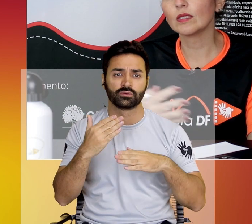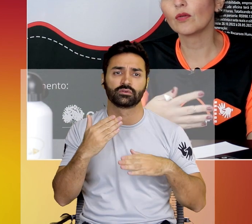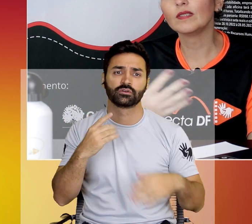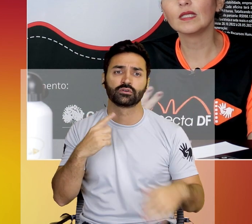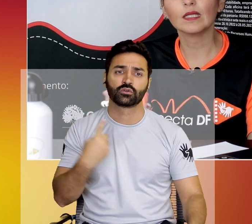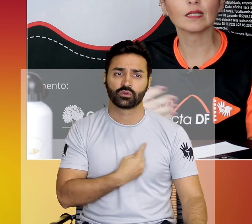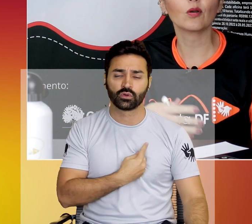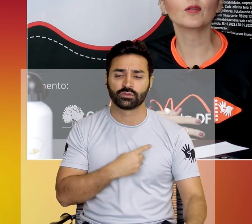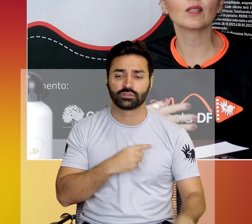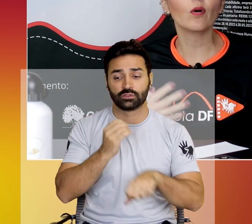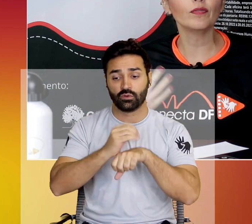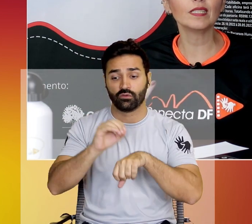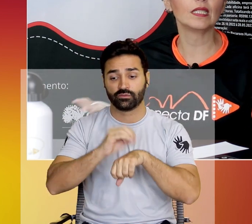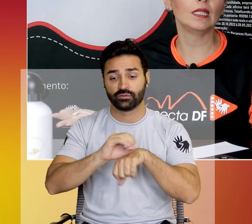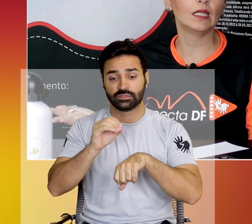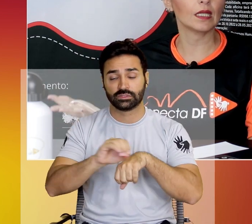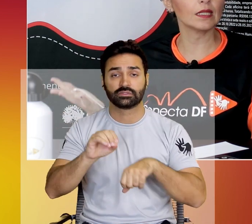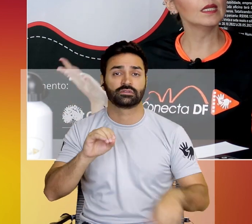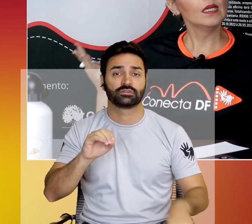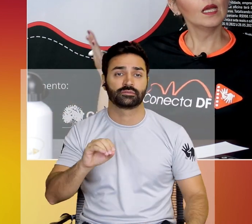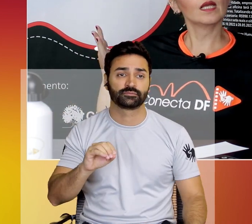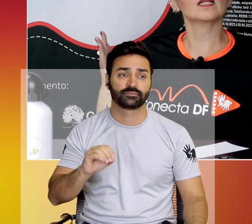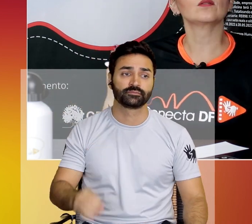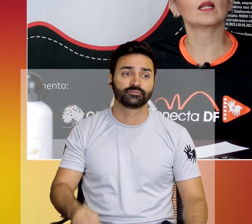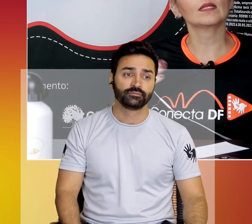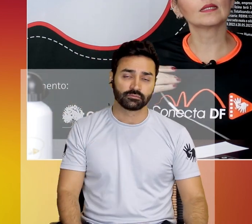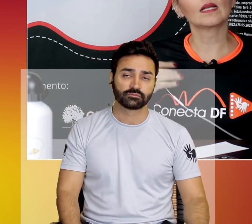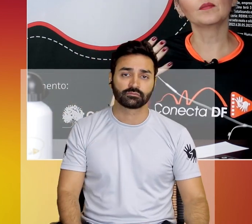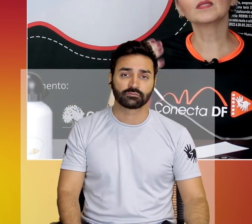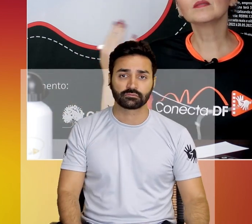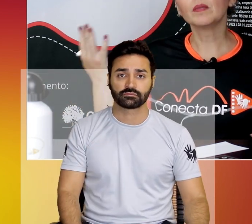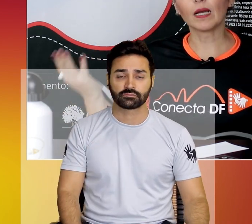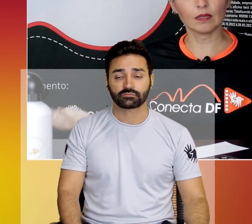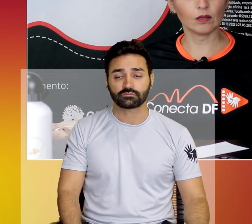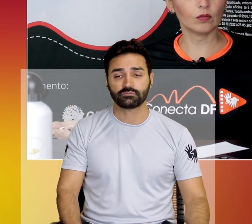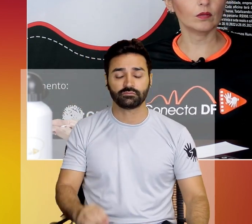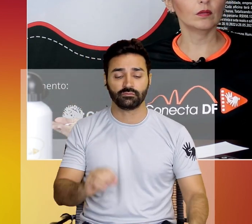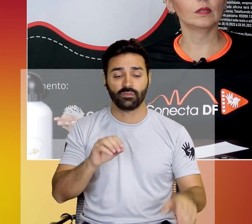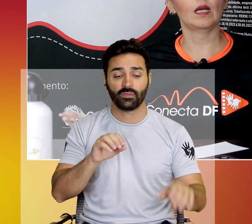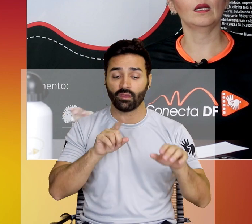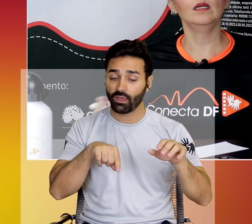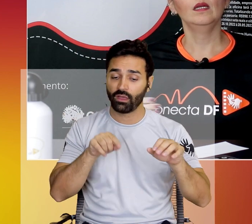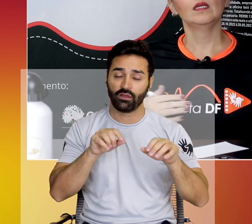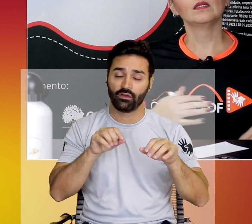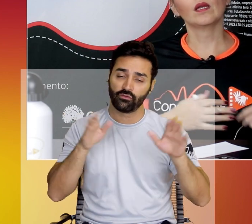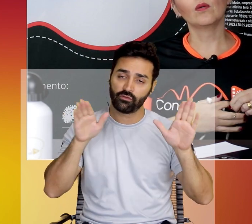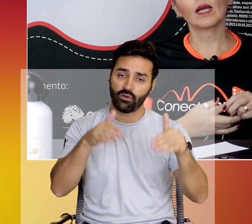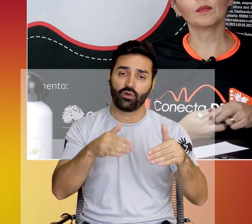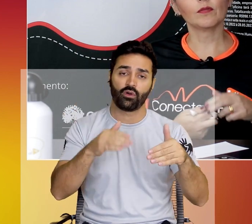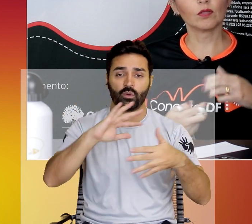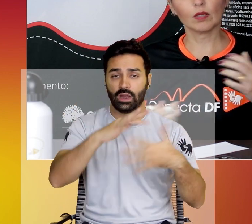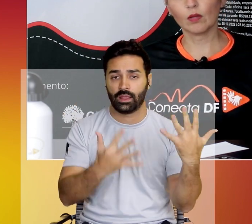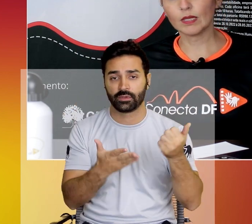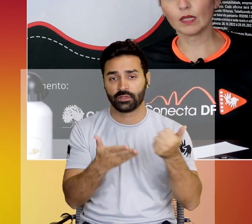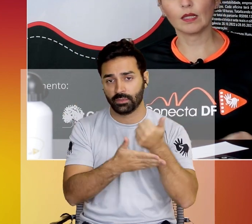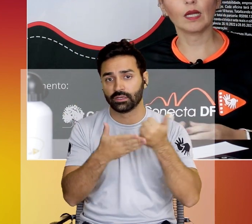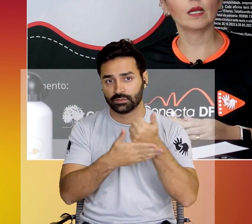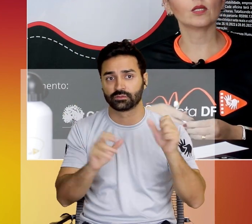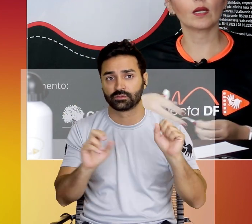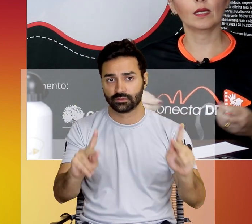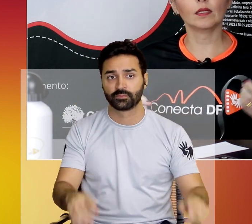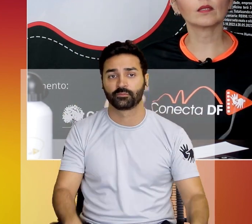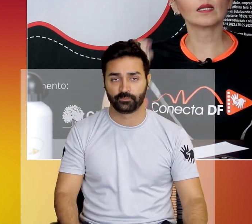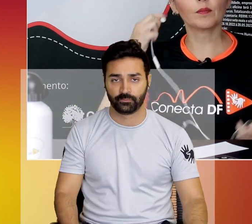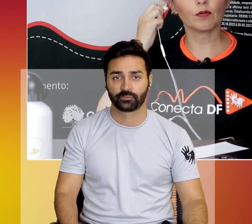nossas oficinas são oficinas relacionadas a Libras básico, tá? Então, cada professor tem uma